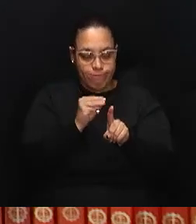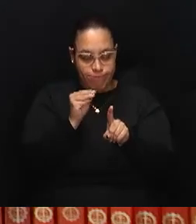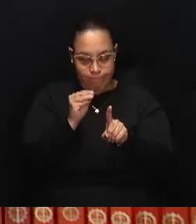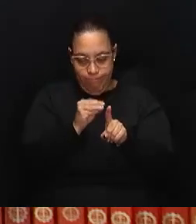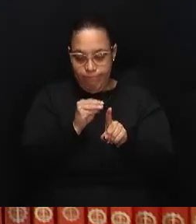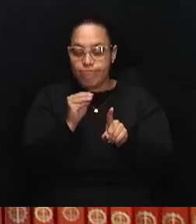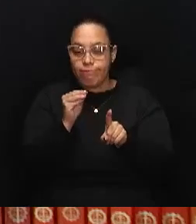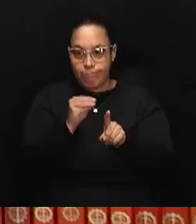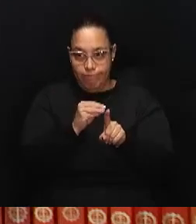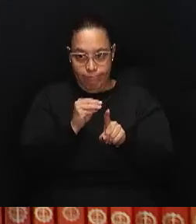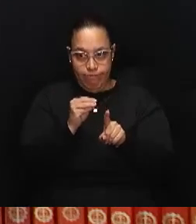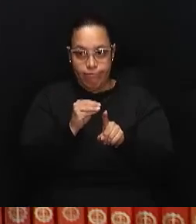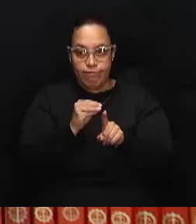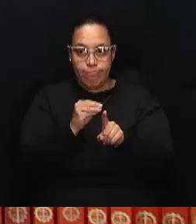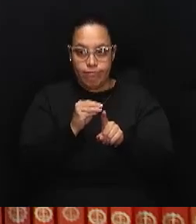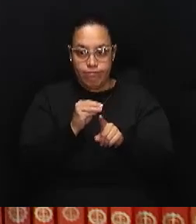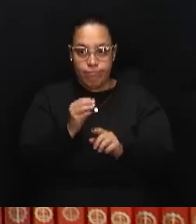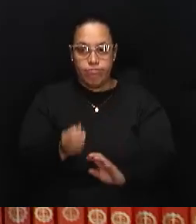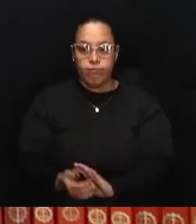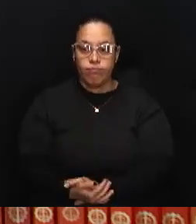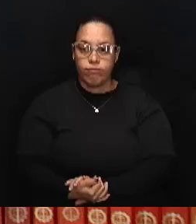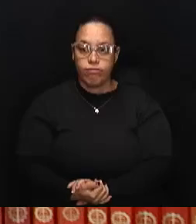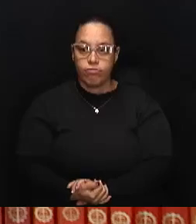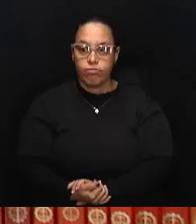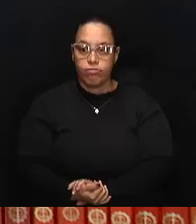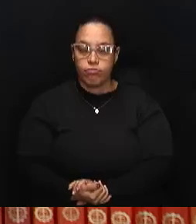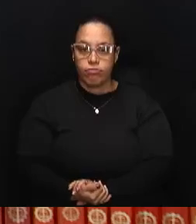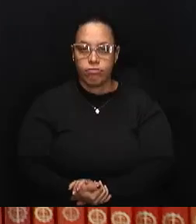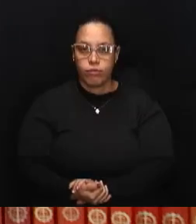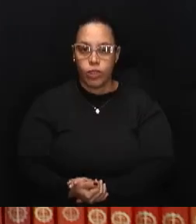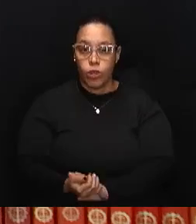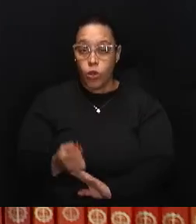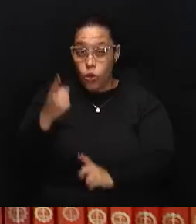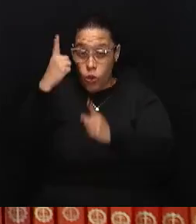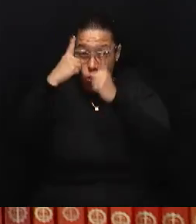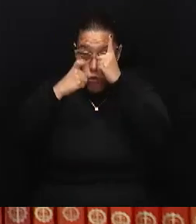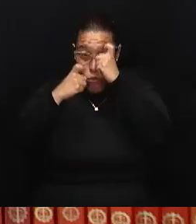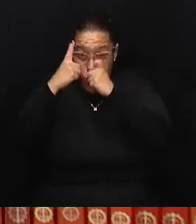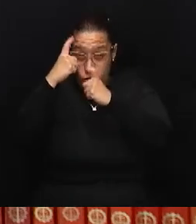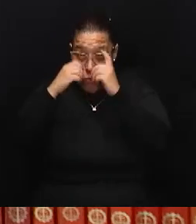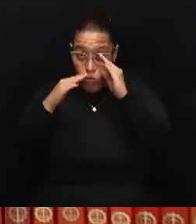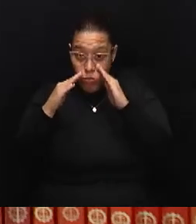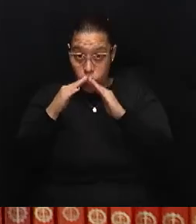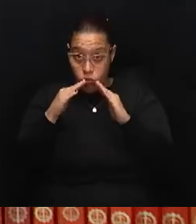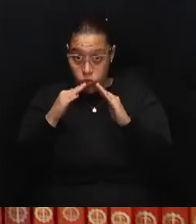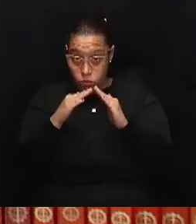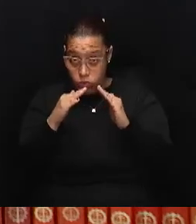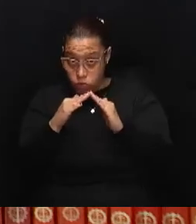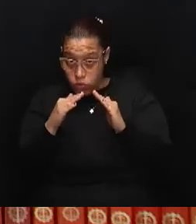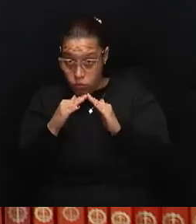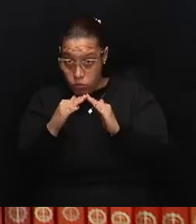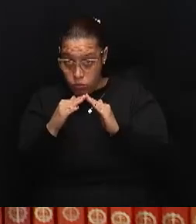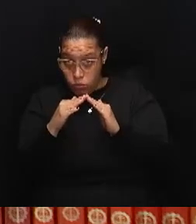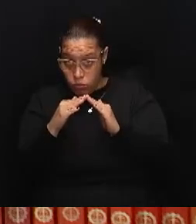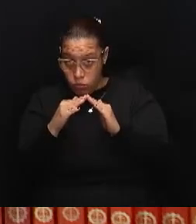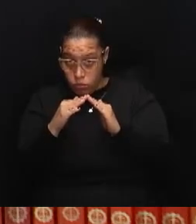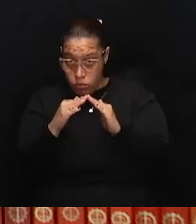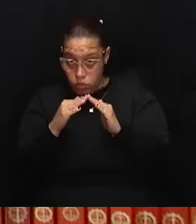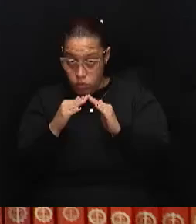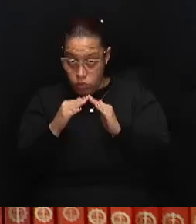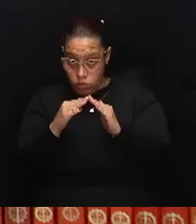de vulnerabilidade, de, vamos dizer assim, desde violência doméstica a